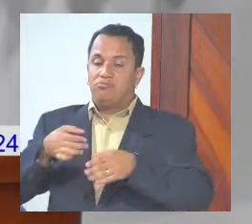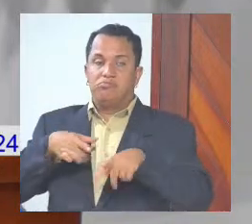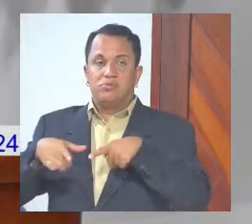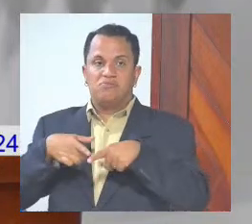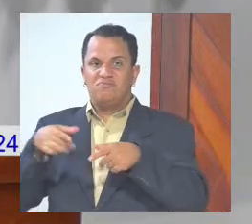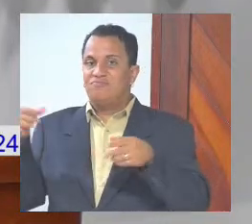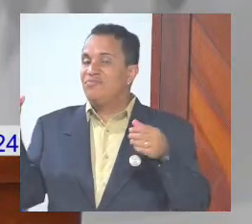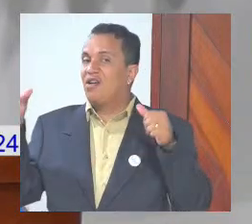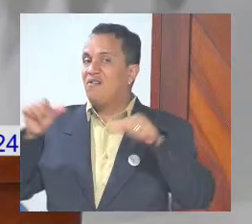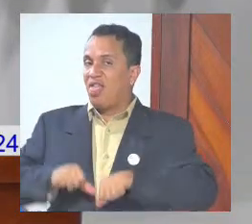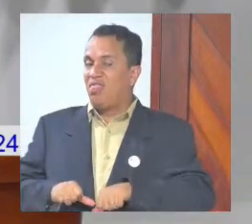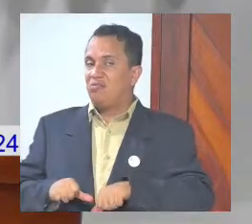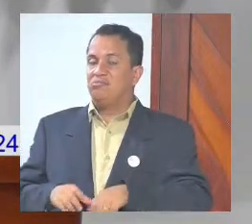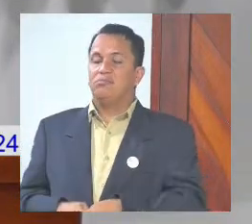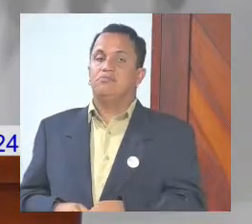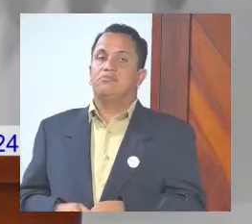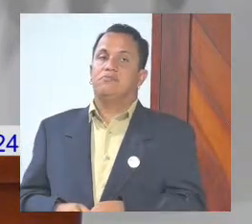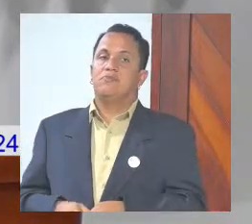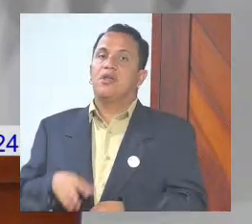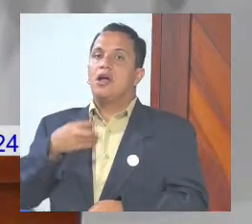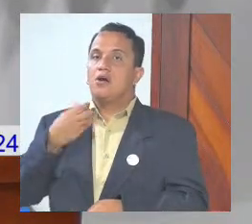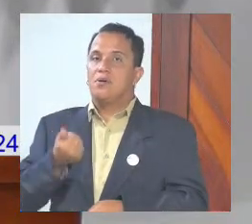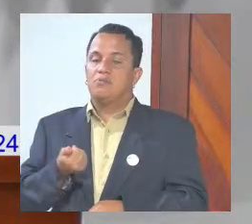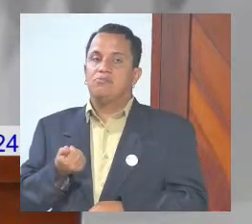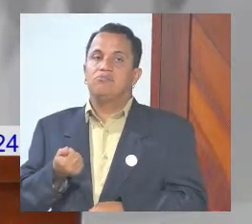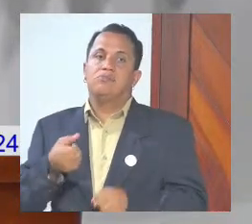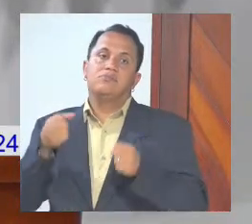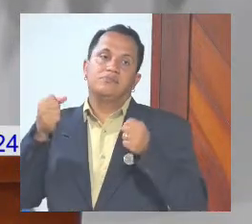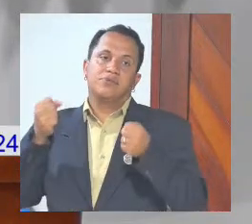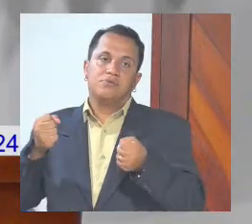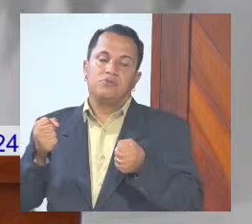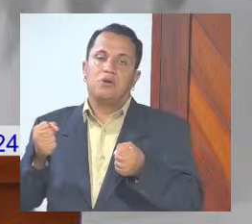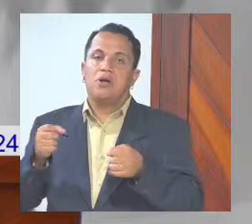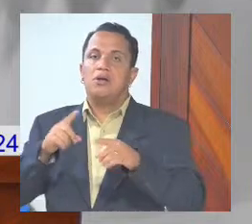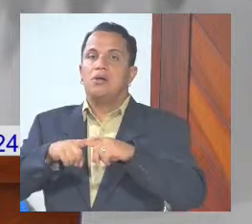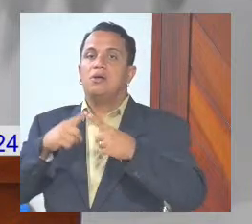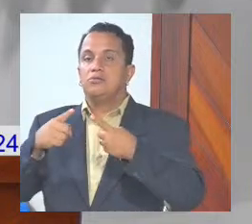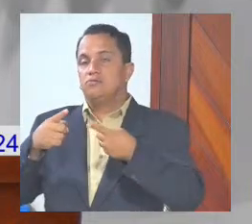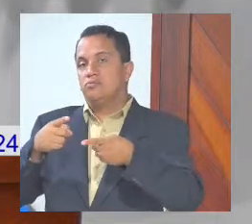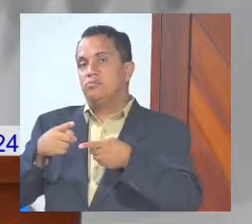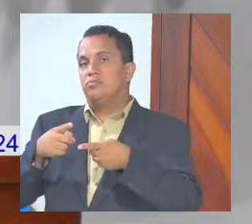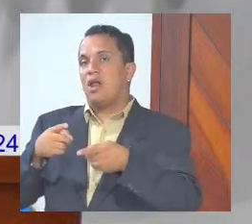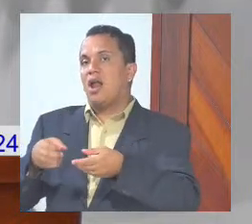realmente, que é o dever do poder público fornecer